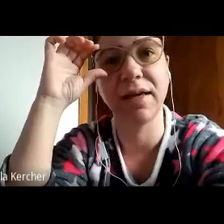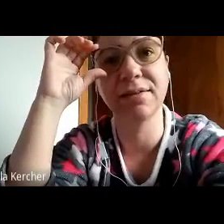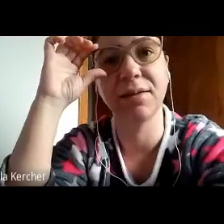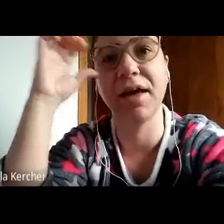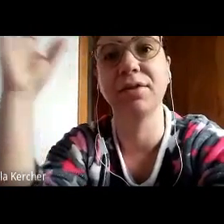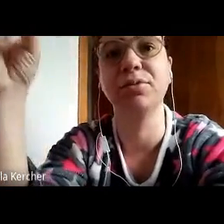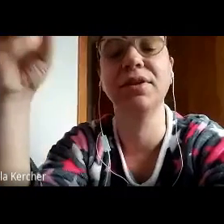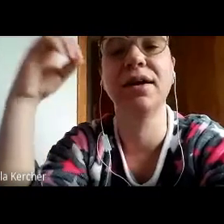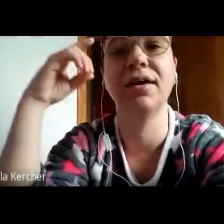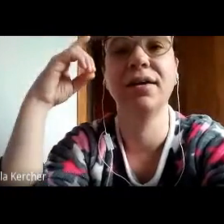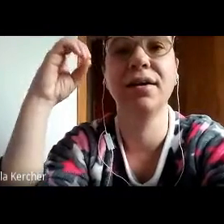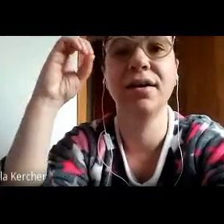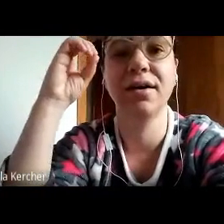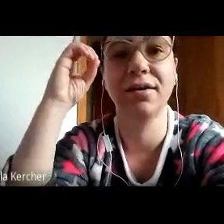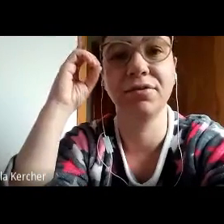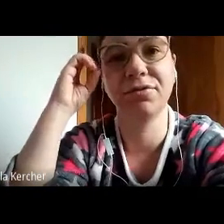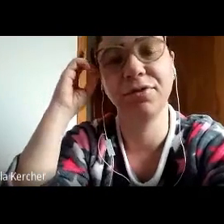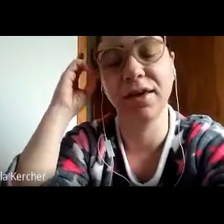óculos, mas a minha aluna